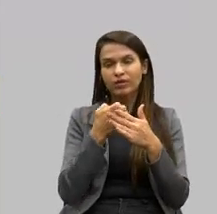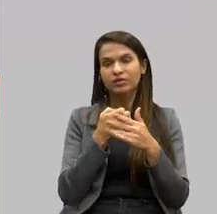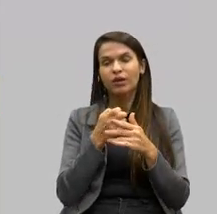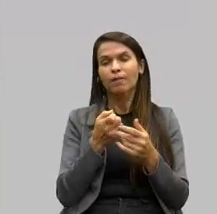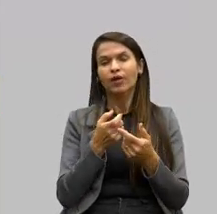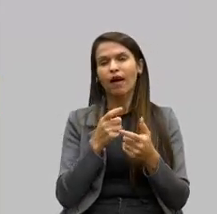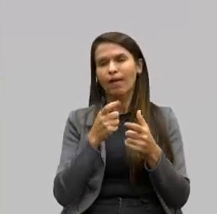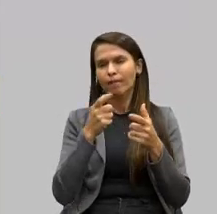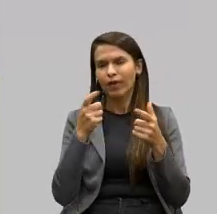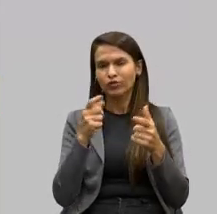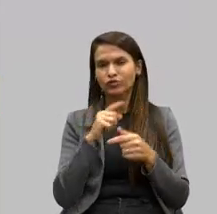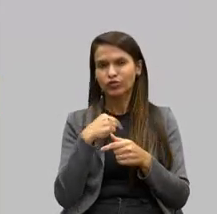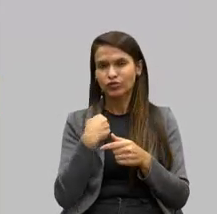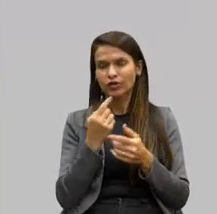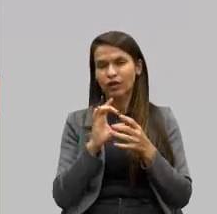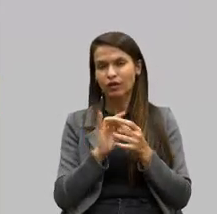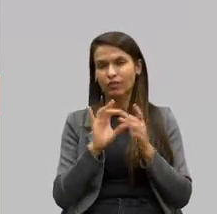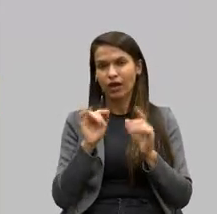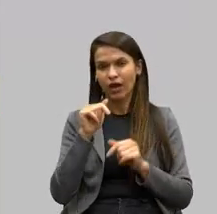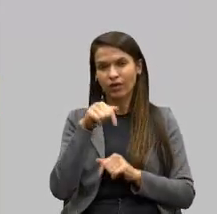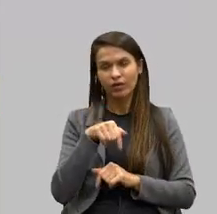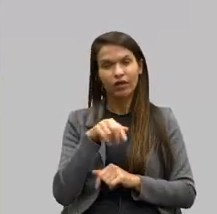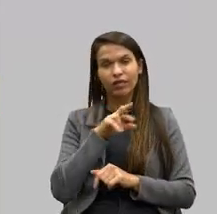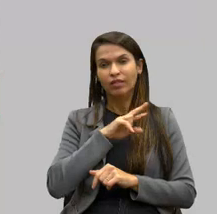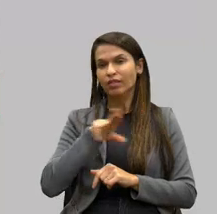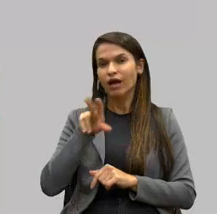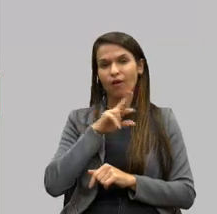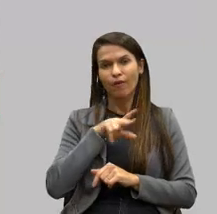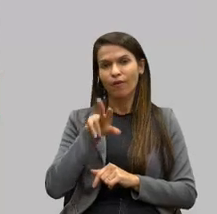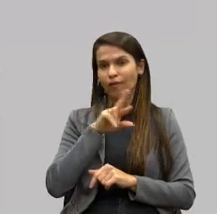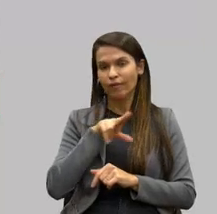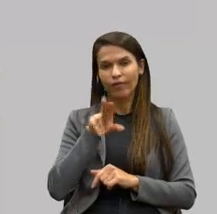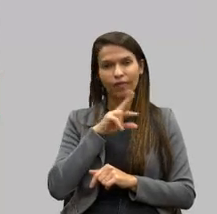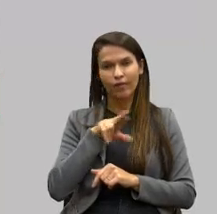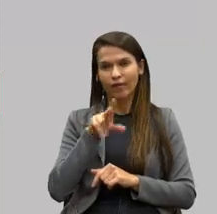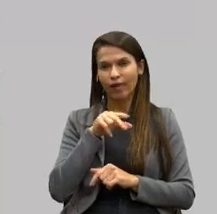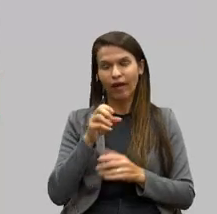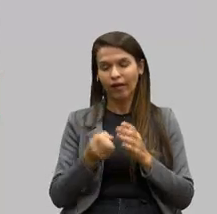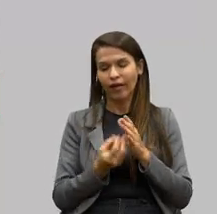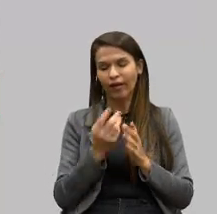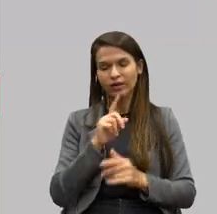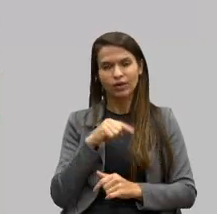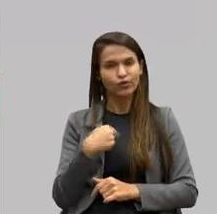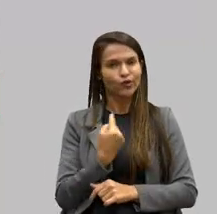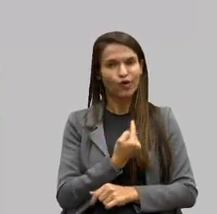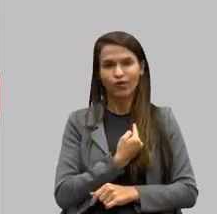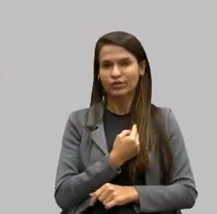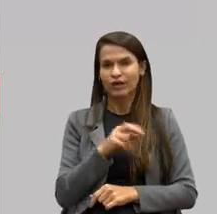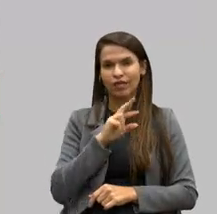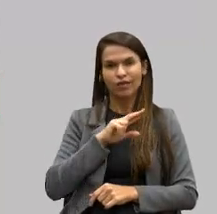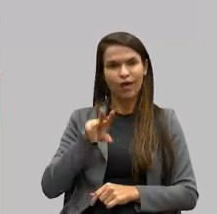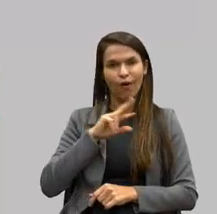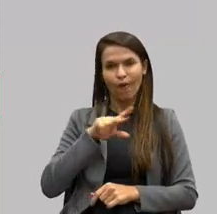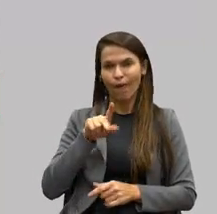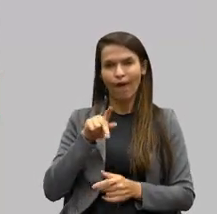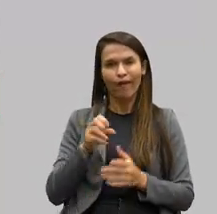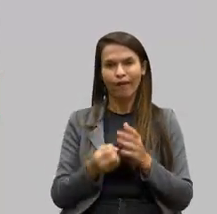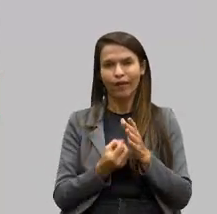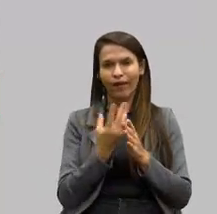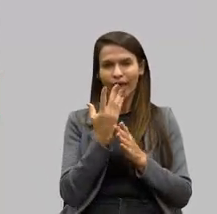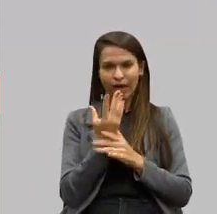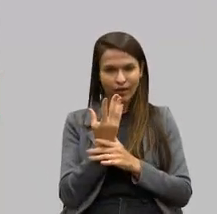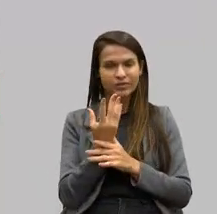parte do que a gente tem disponível aqui nem é produção nossa, nem é produção brasileira, inteligência